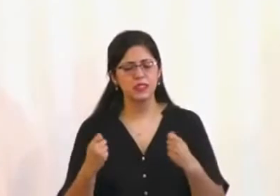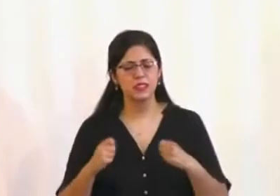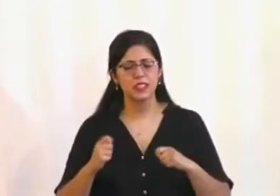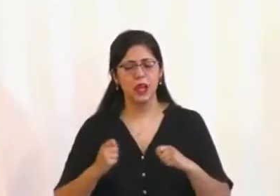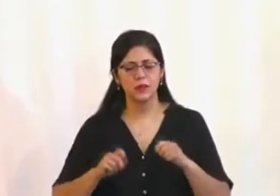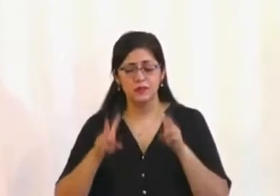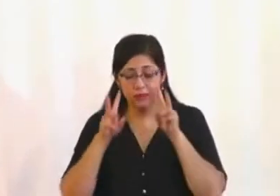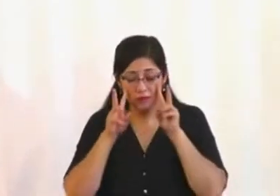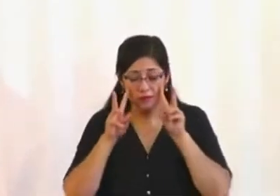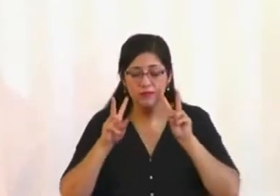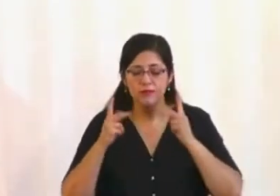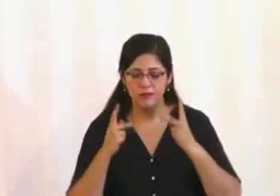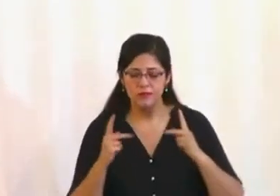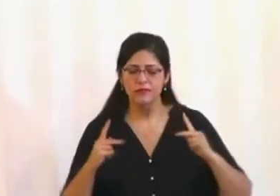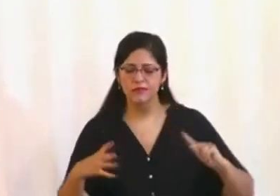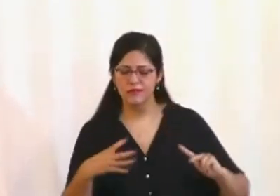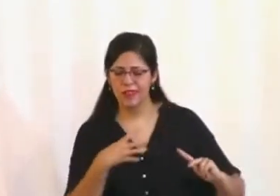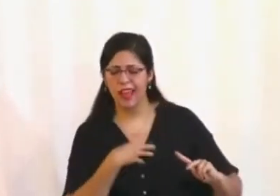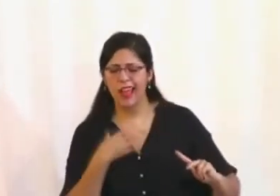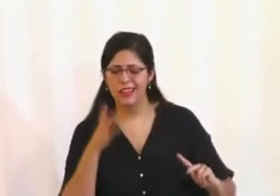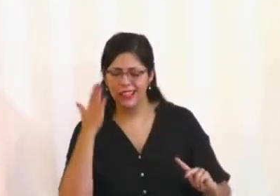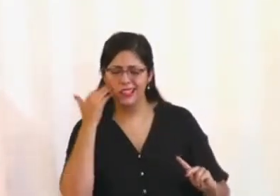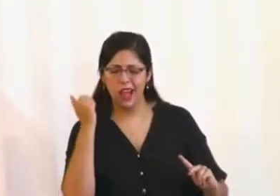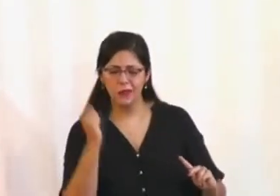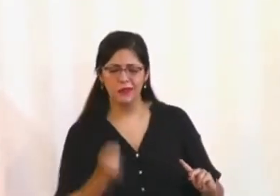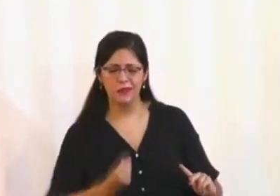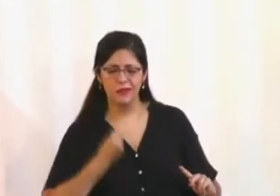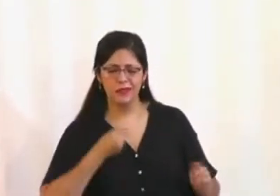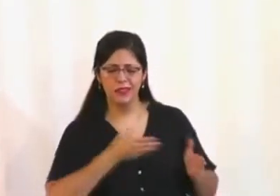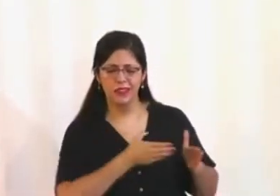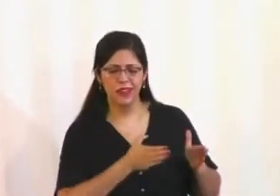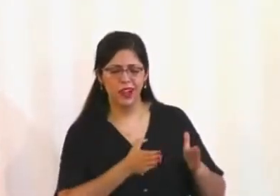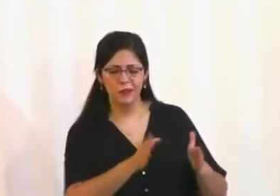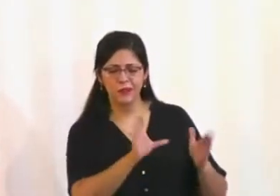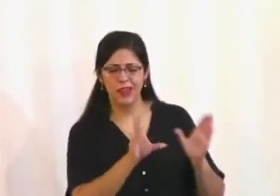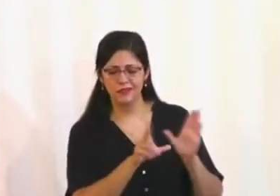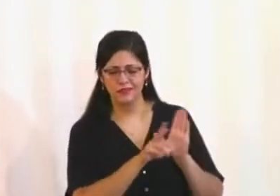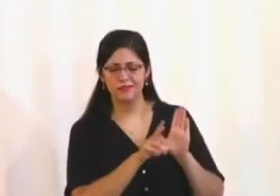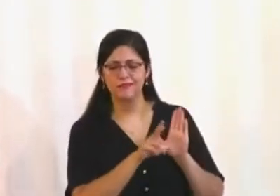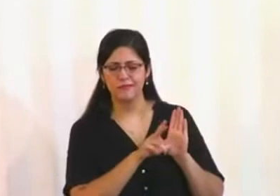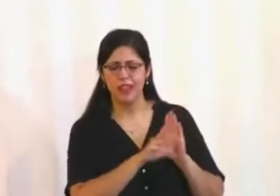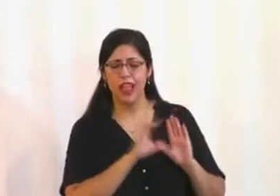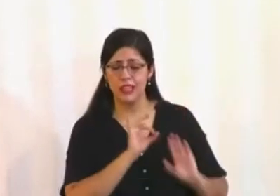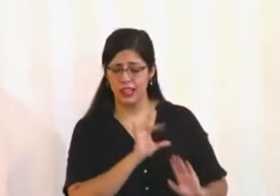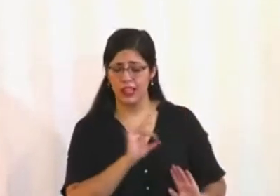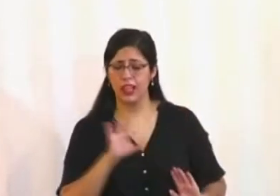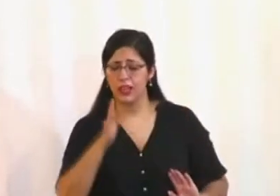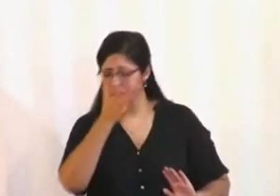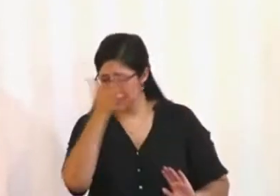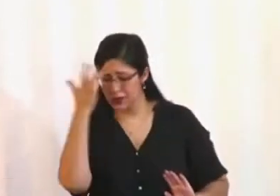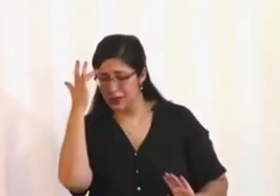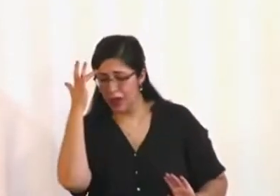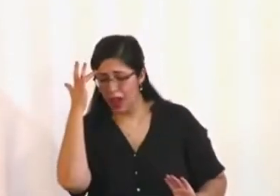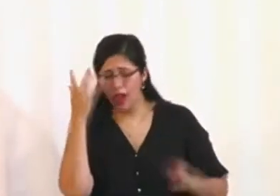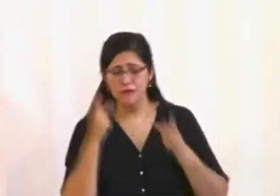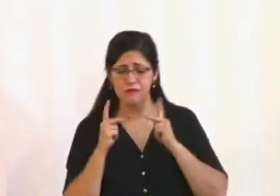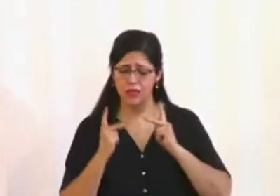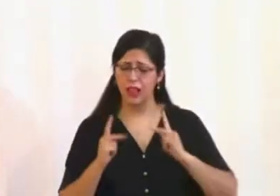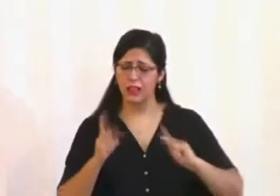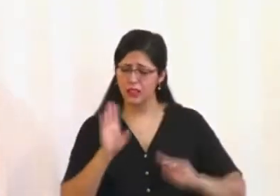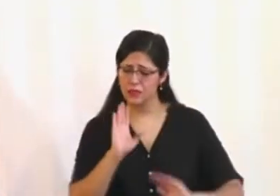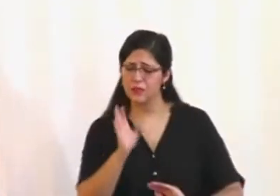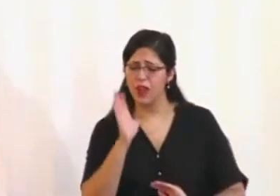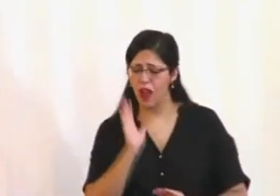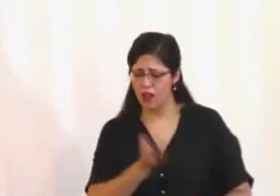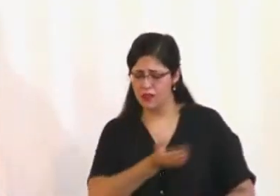sabe como estamos vivendo nesta caminhada. Portanto, ó Deus, a Tua palavra não volta vazia. Cremos que ela já